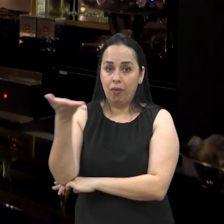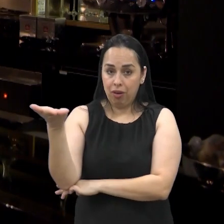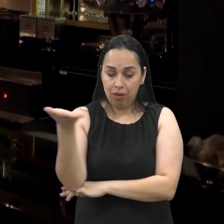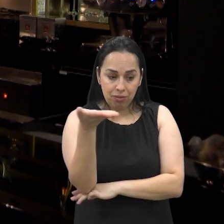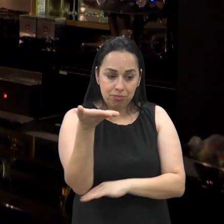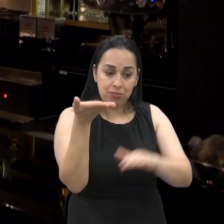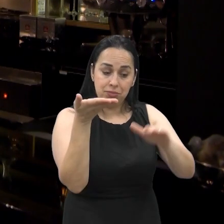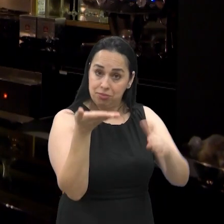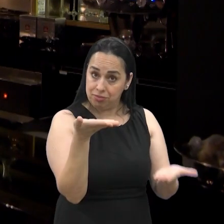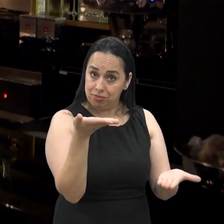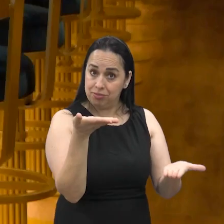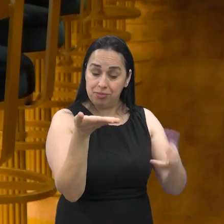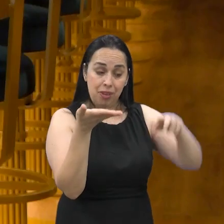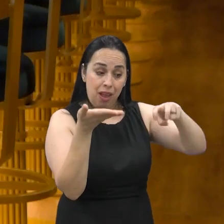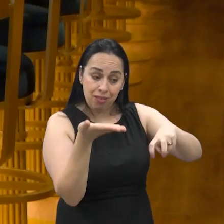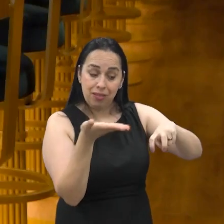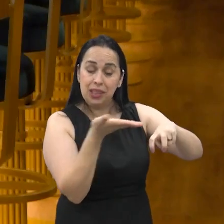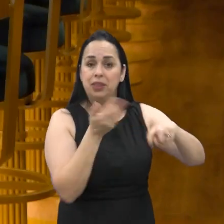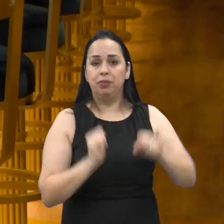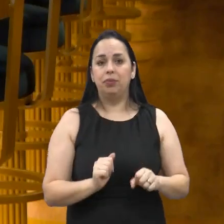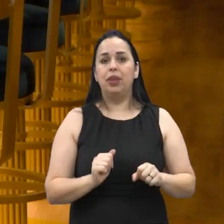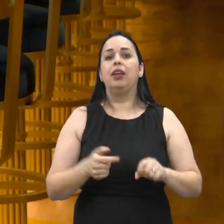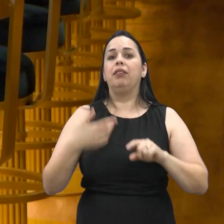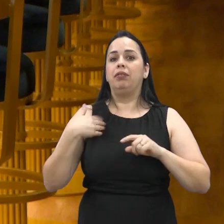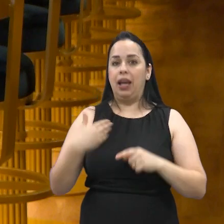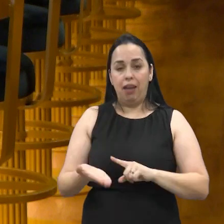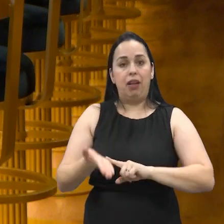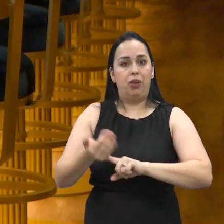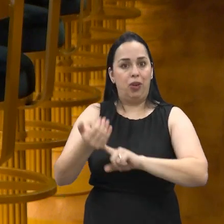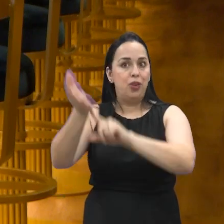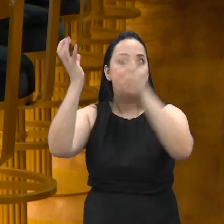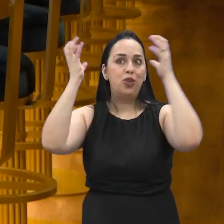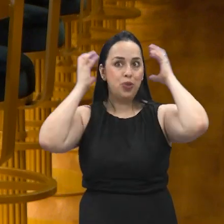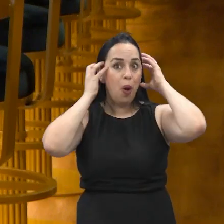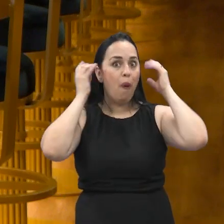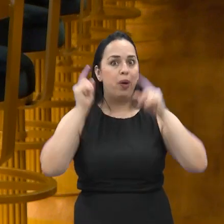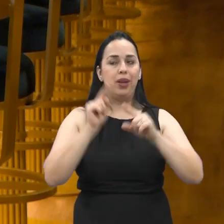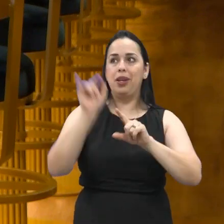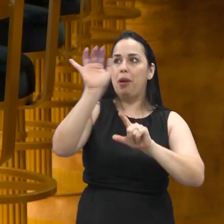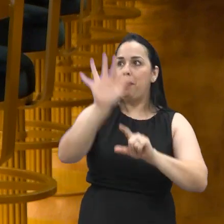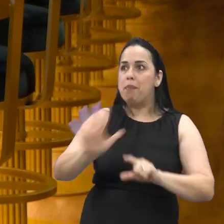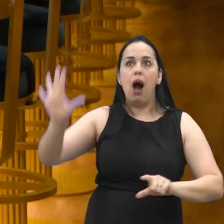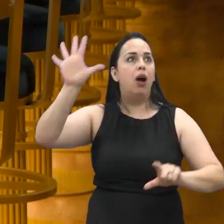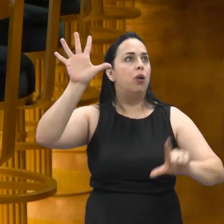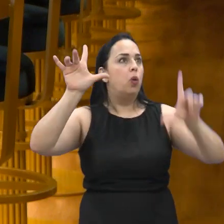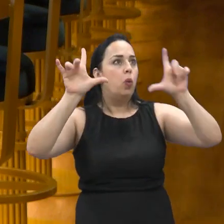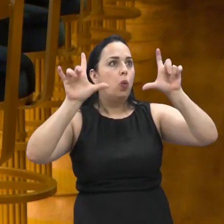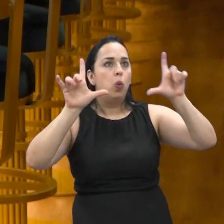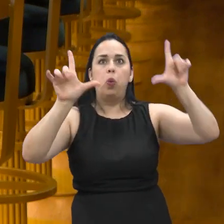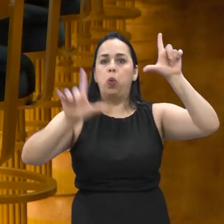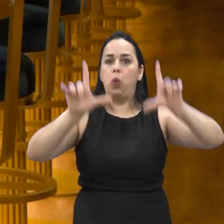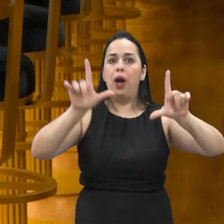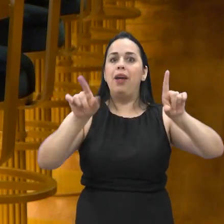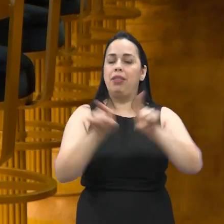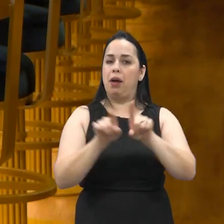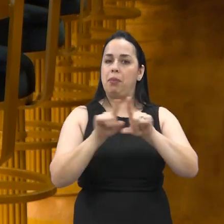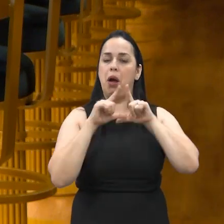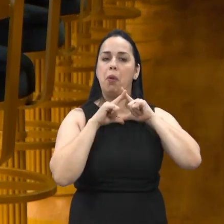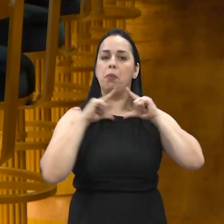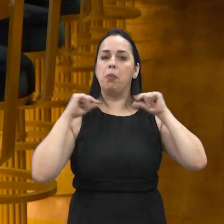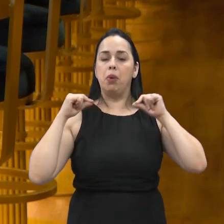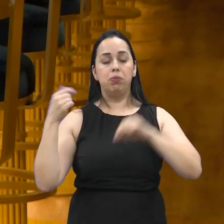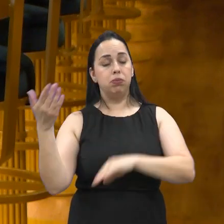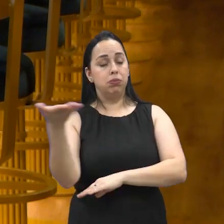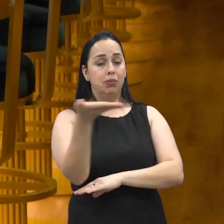dos clientes na poltrona. Além de toda a tecnologia de som e imagem que a gente tem nas salas, a gente também agregou a